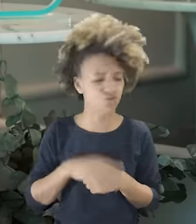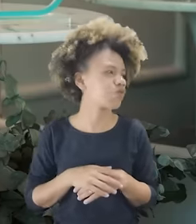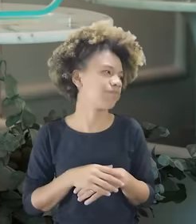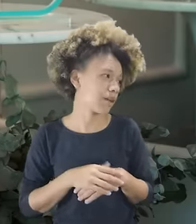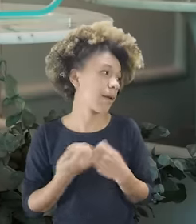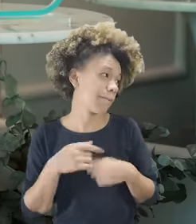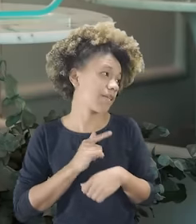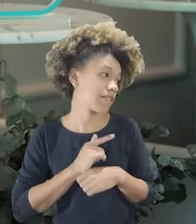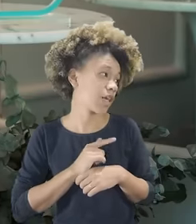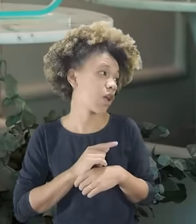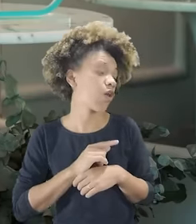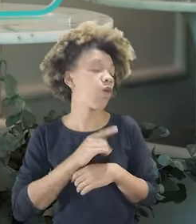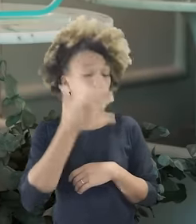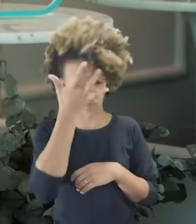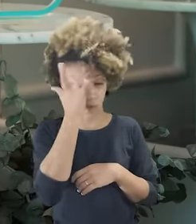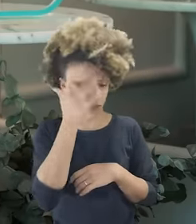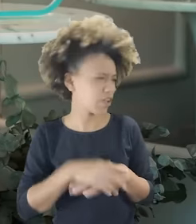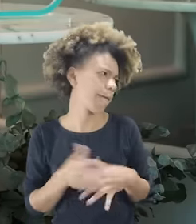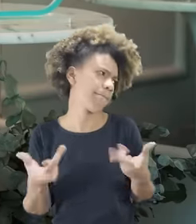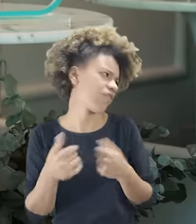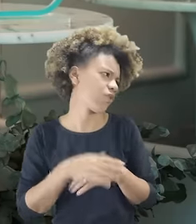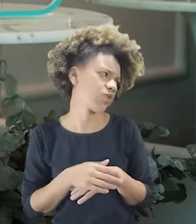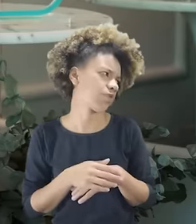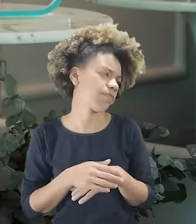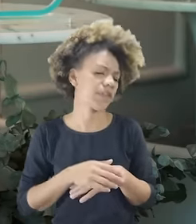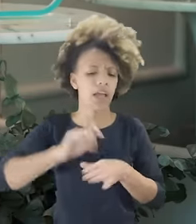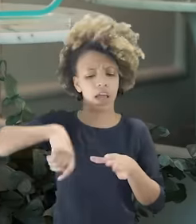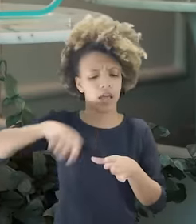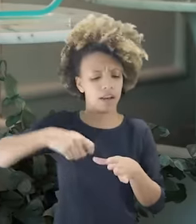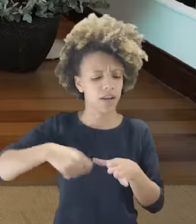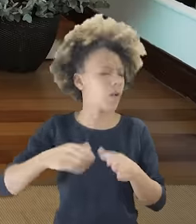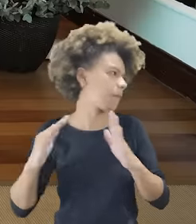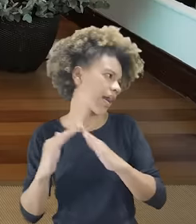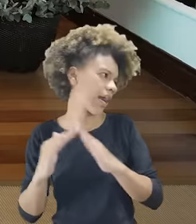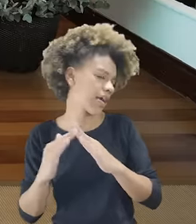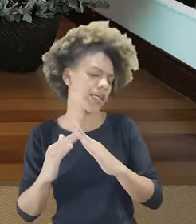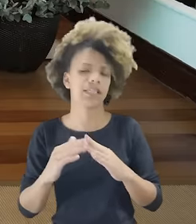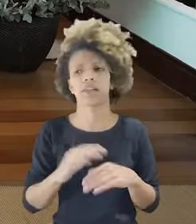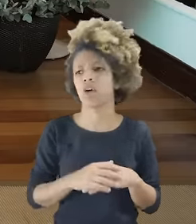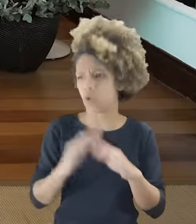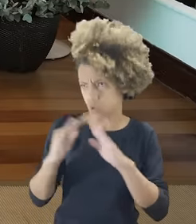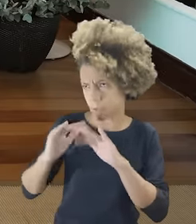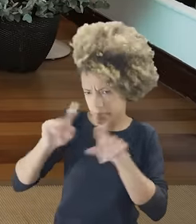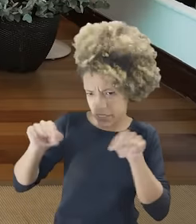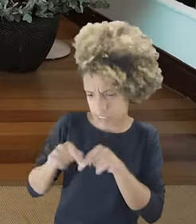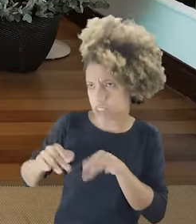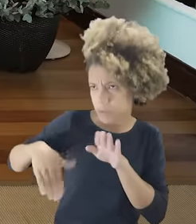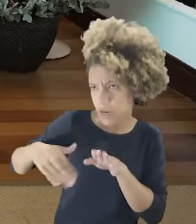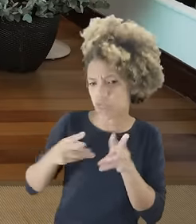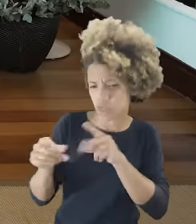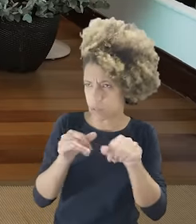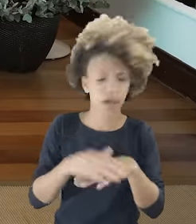medo indiano o indiano que faz esse cara é maravilhoso o indiano que faz com um Bambu ele faz uma casa ai com piscina e tudo no meio do mato